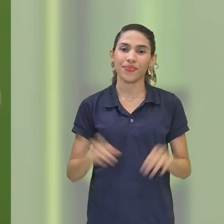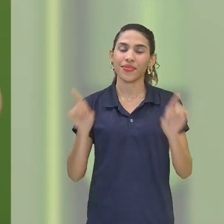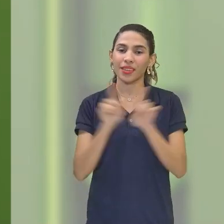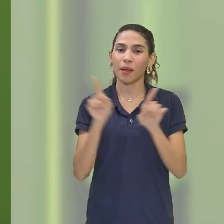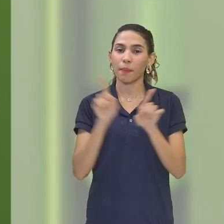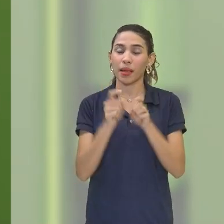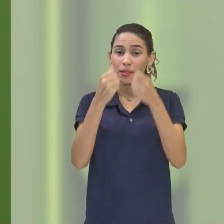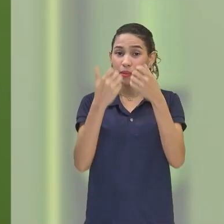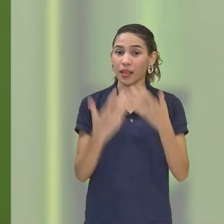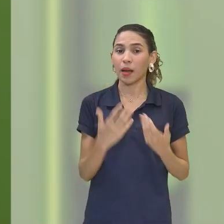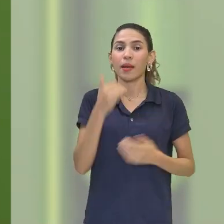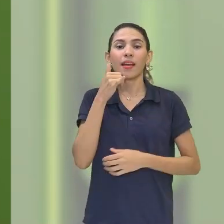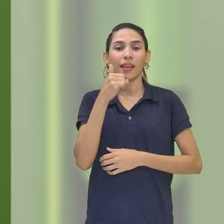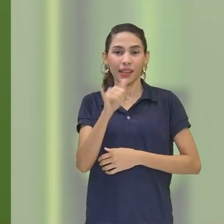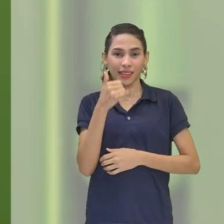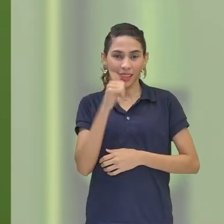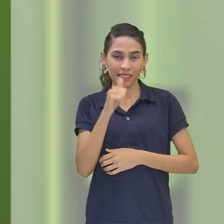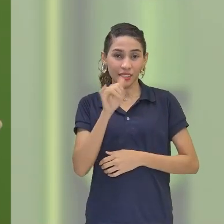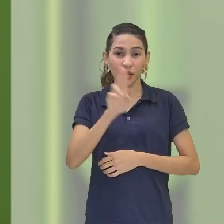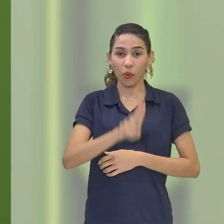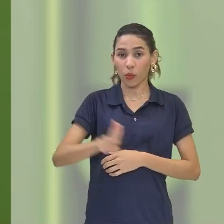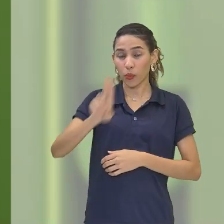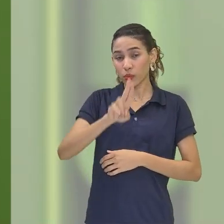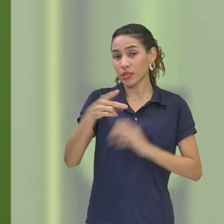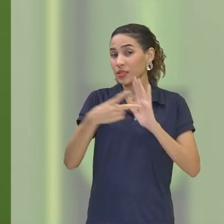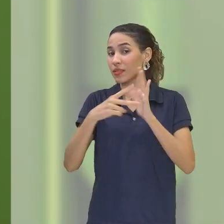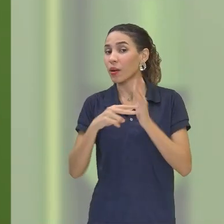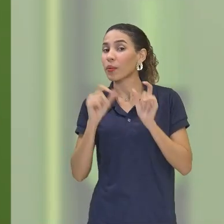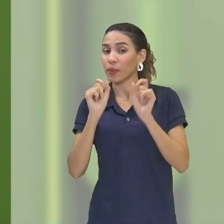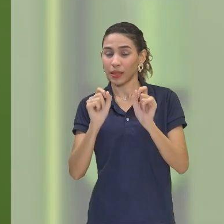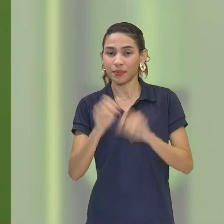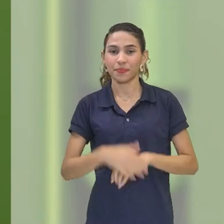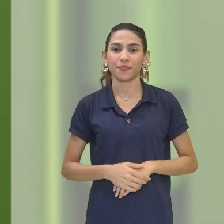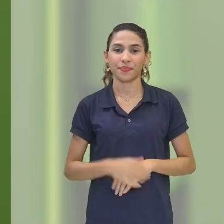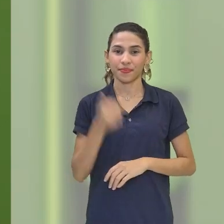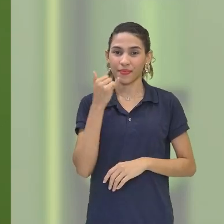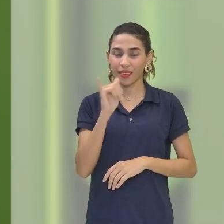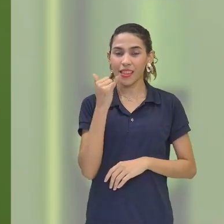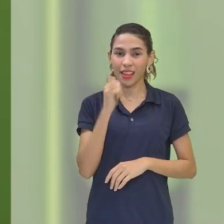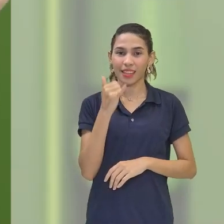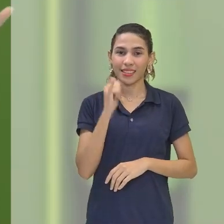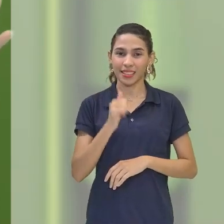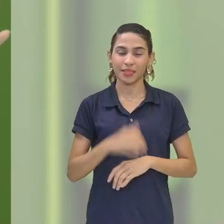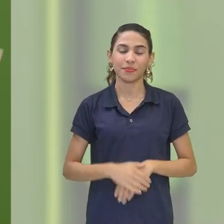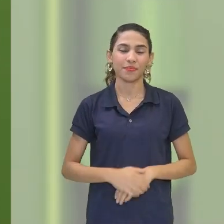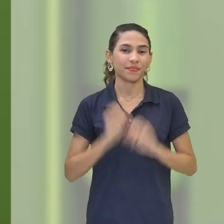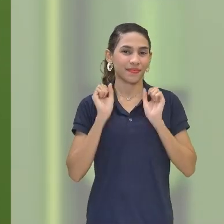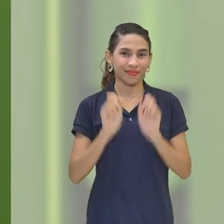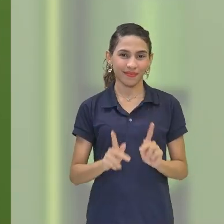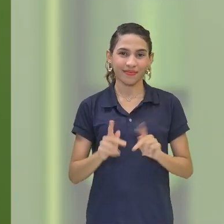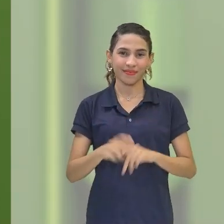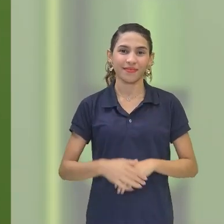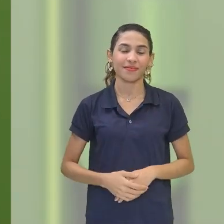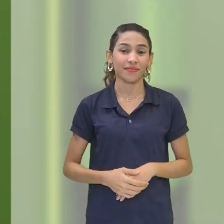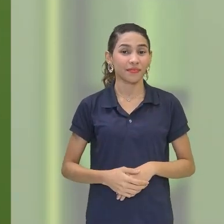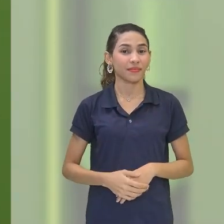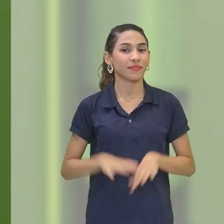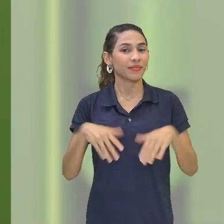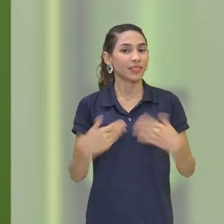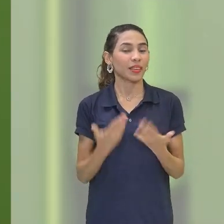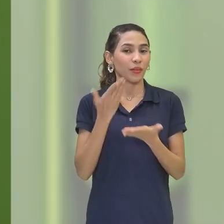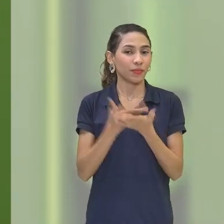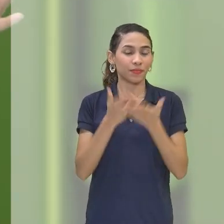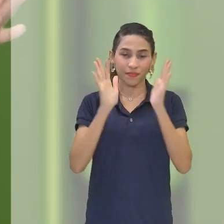da energia consumida, ou seja, da energia elétrica. Muito bem, pessoal, chegamos